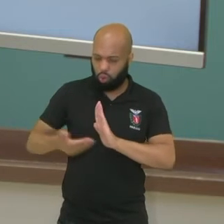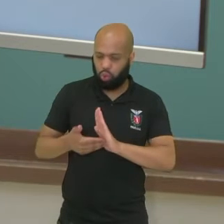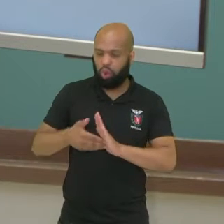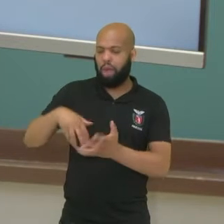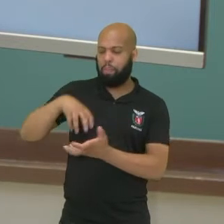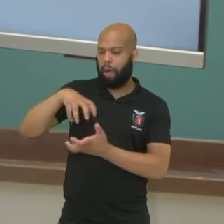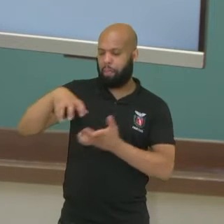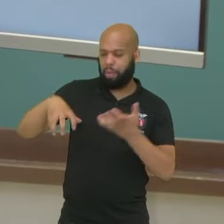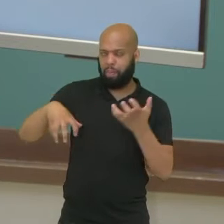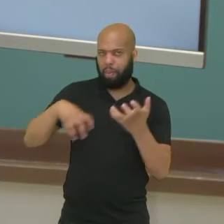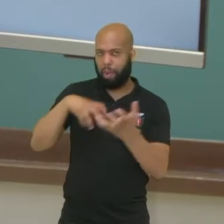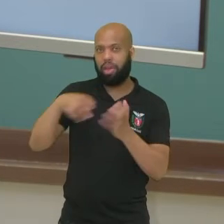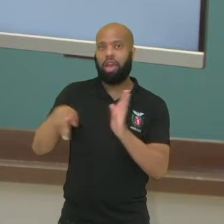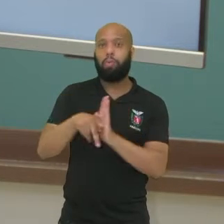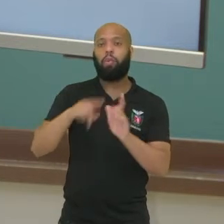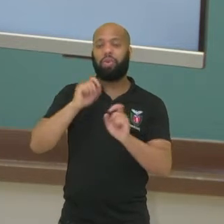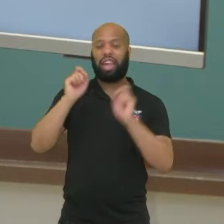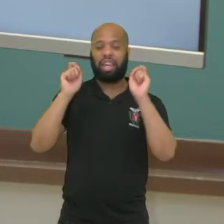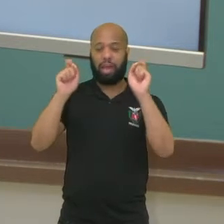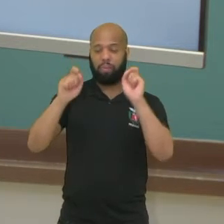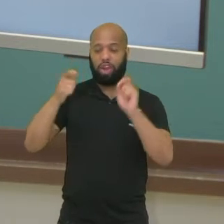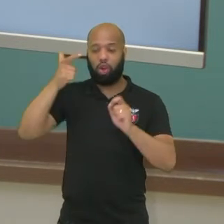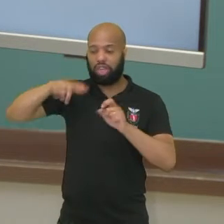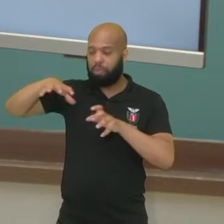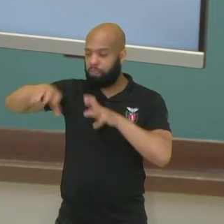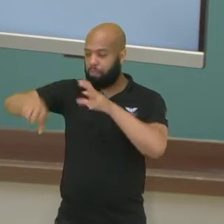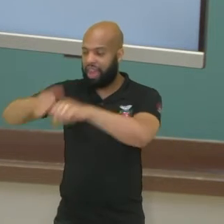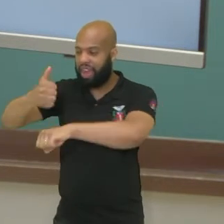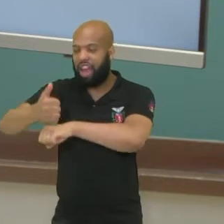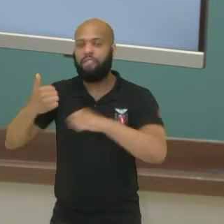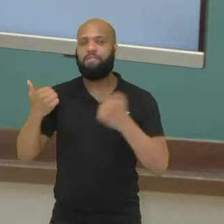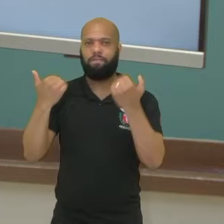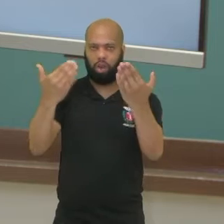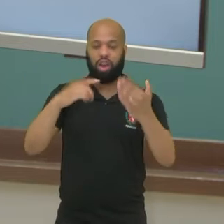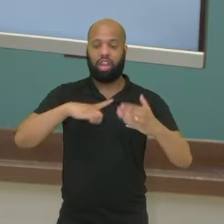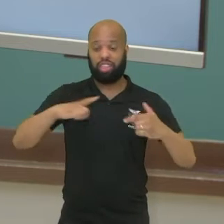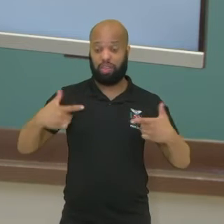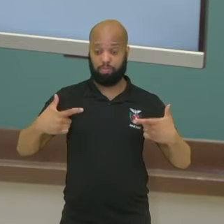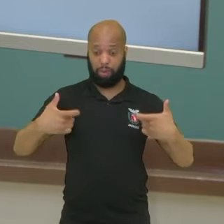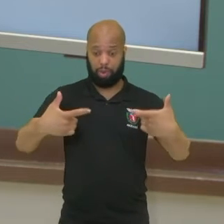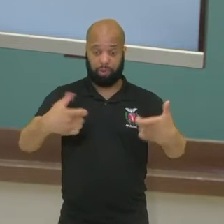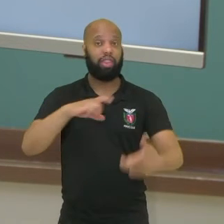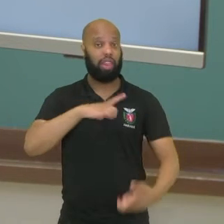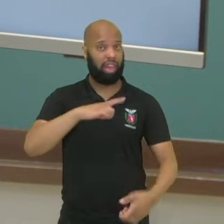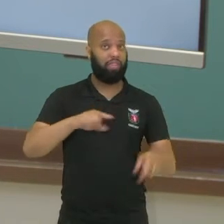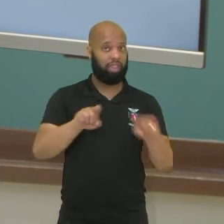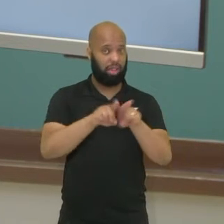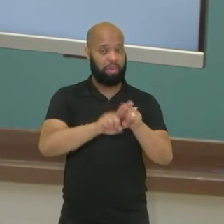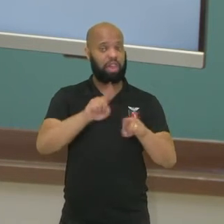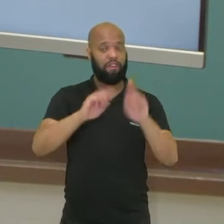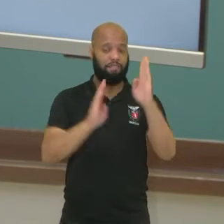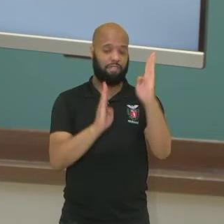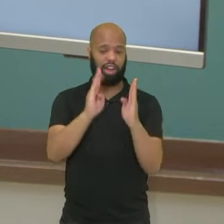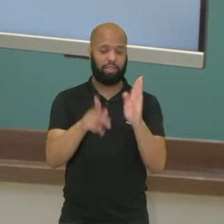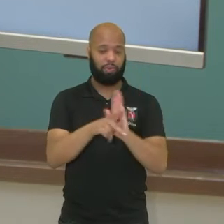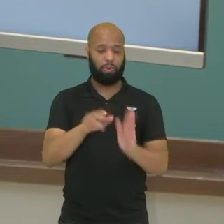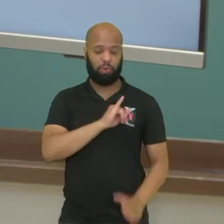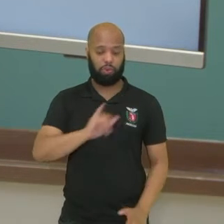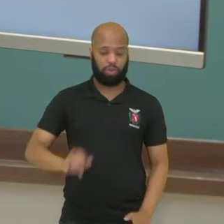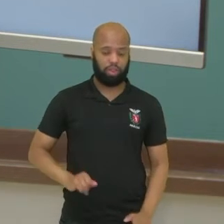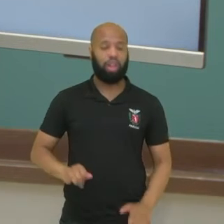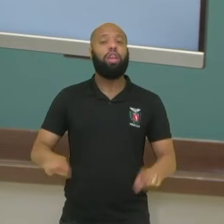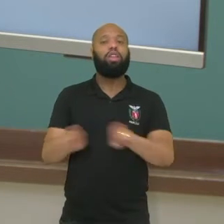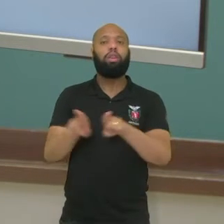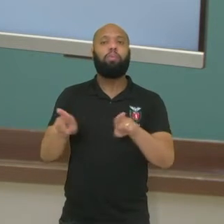campanhas externas, né? É um período marcado por guerras, portanto, a fase do Império, e disputas expansionistas,